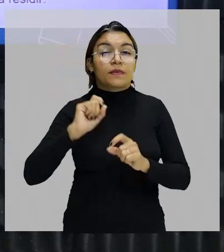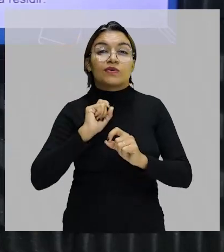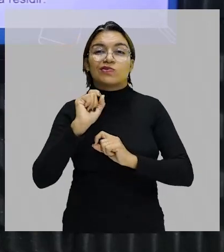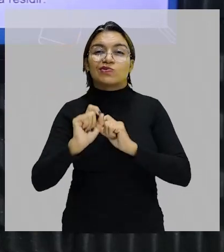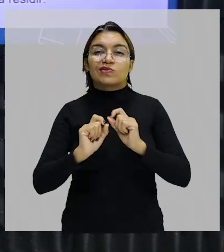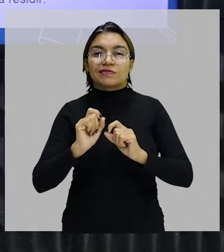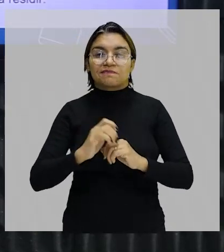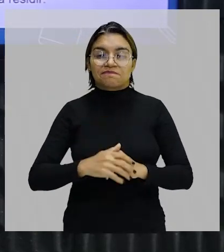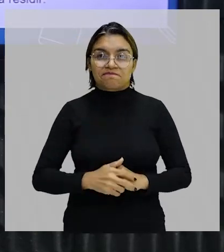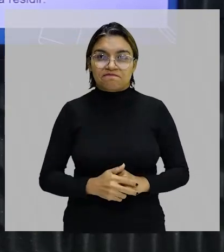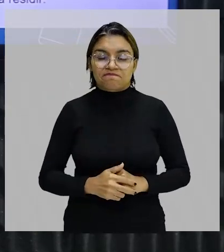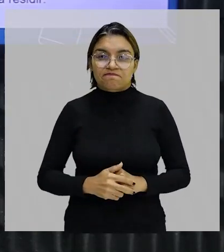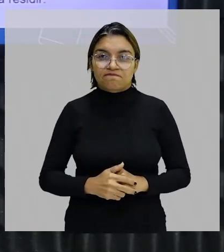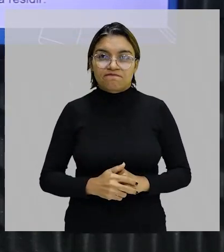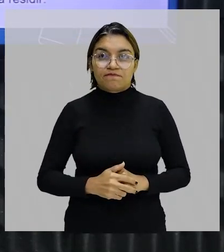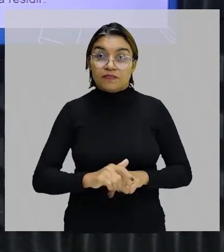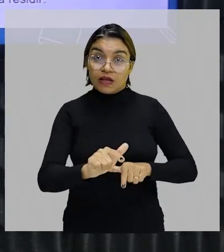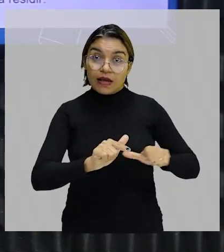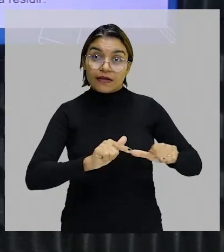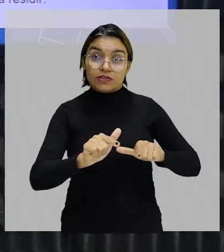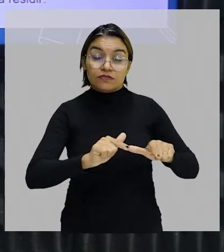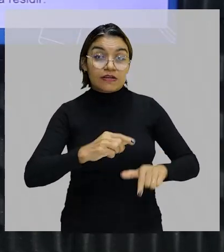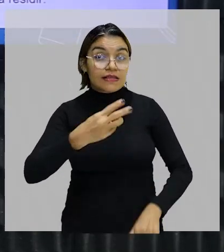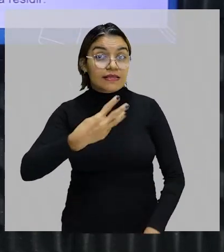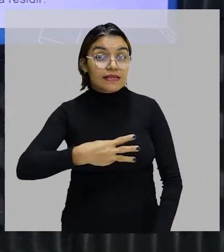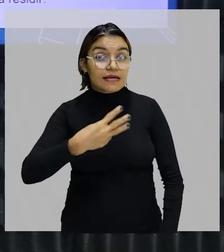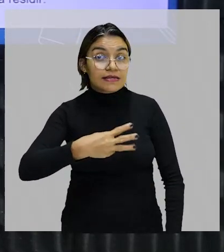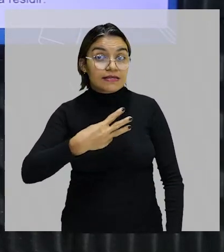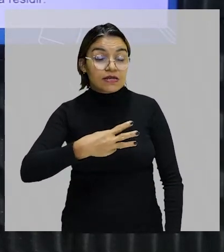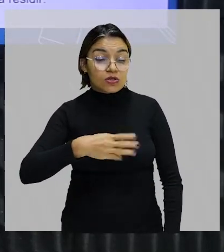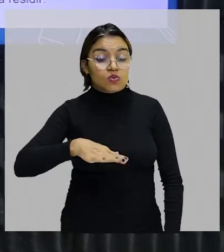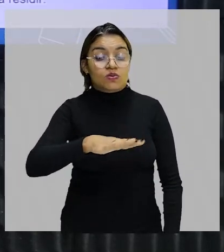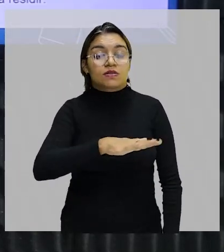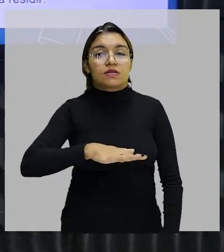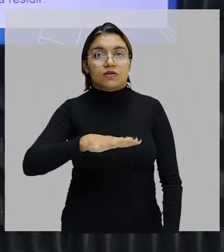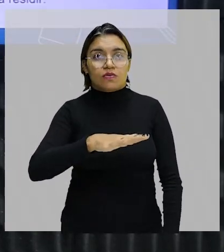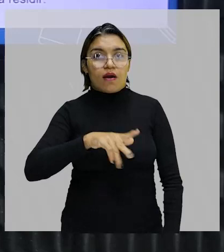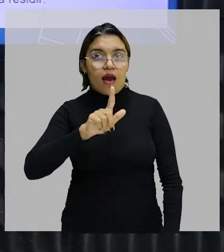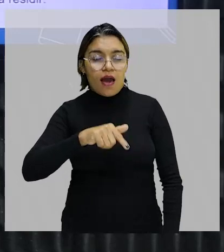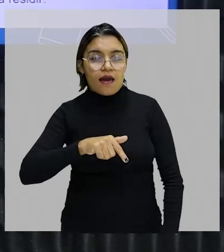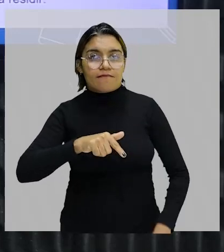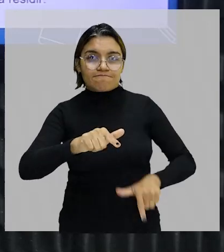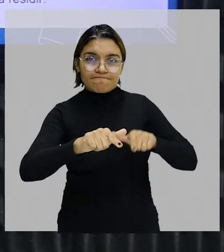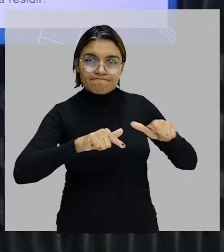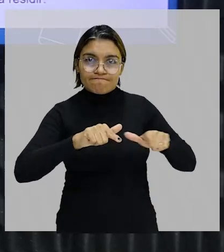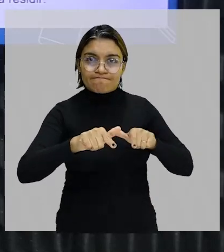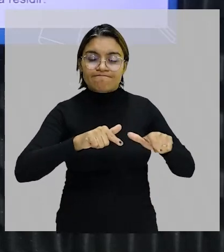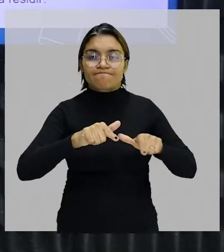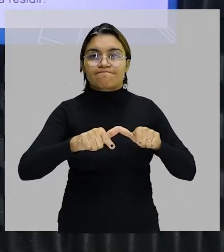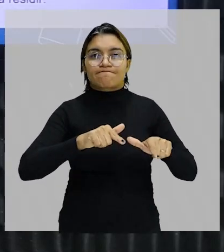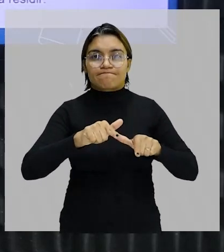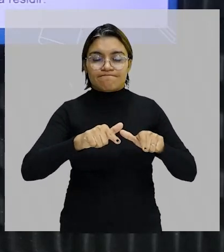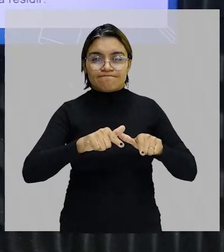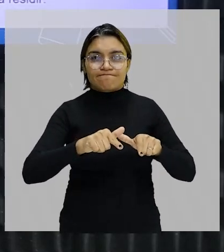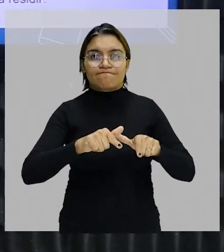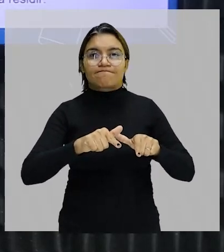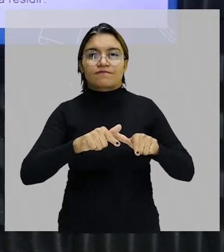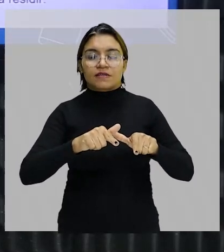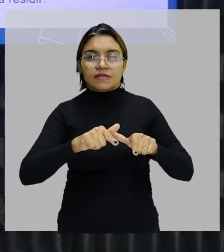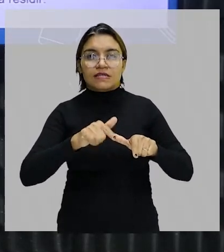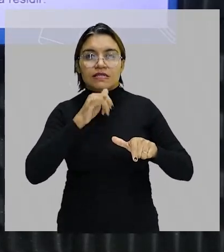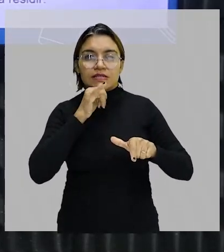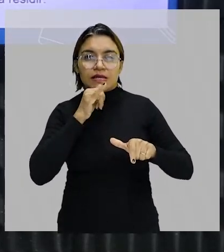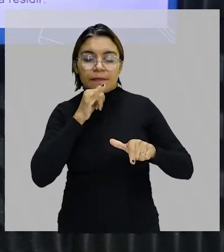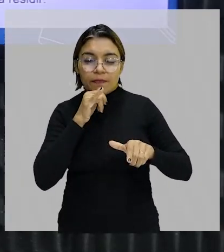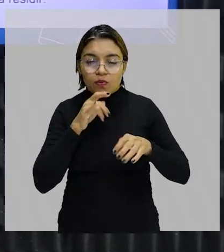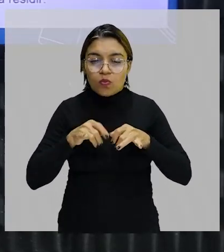principalmente não esqueça isso, as atividades de terceiro setor, que são as atividades relativas à prestação de serviços e ao comércio,